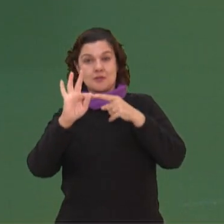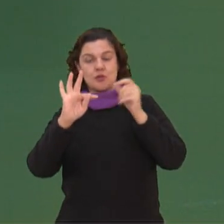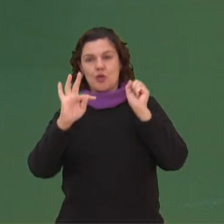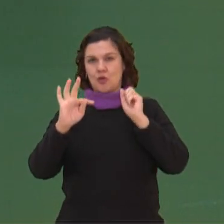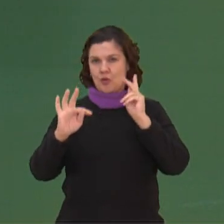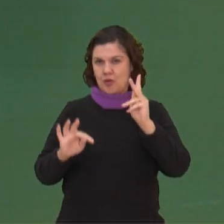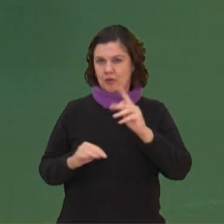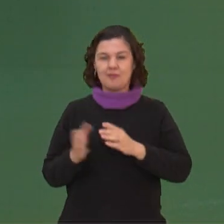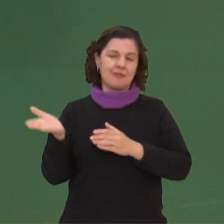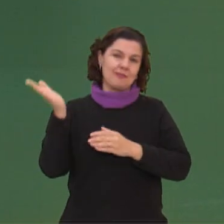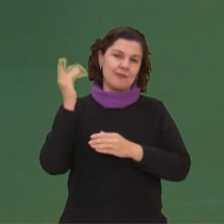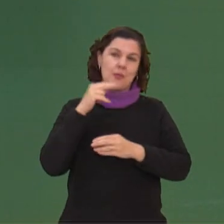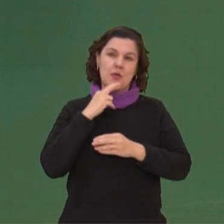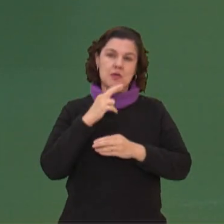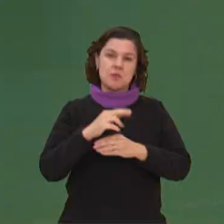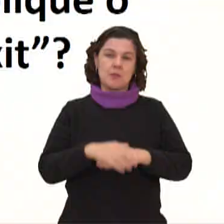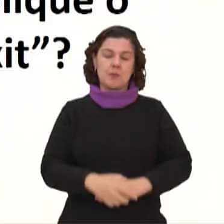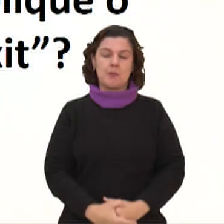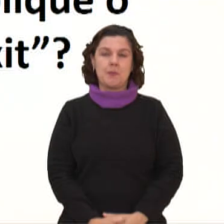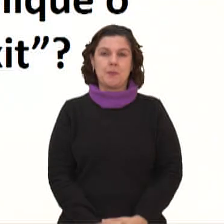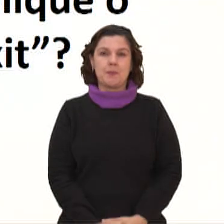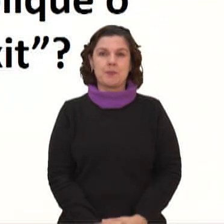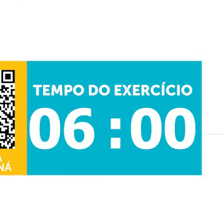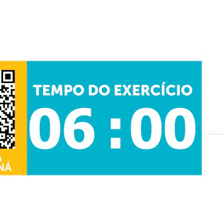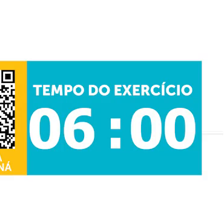Combinado? Vamos lá. Sua resposta.